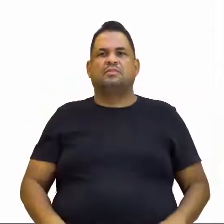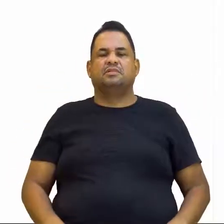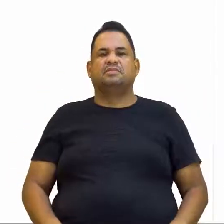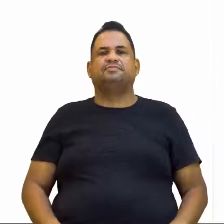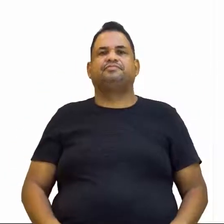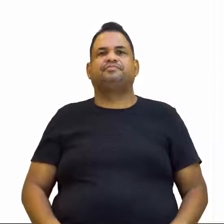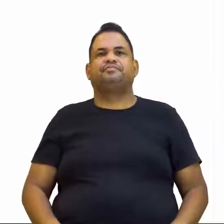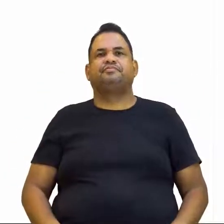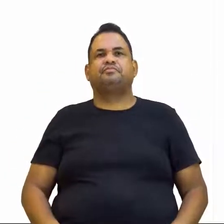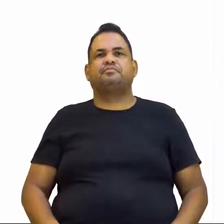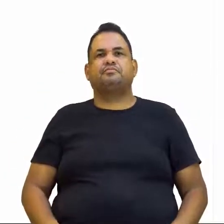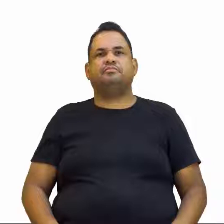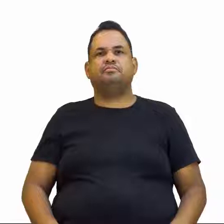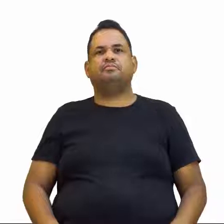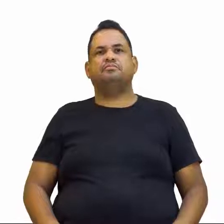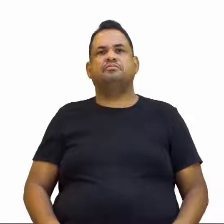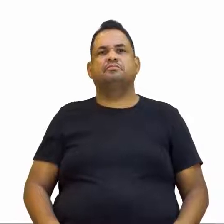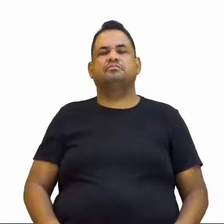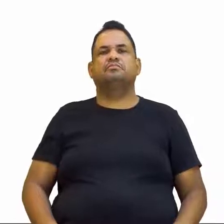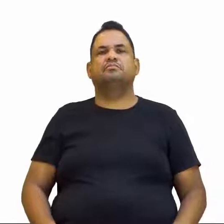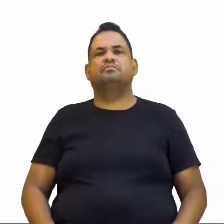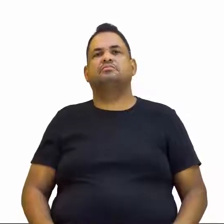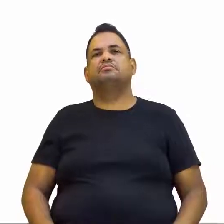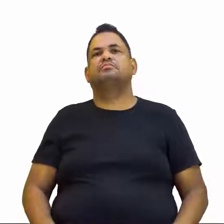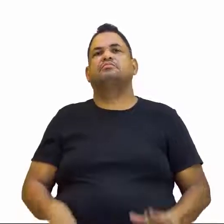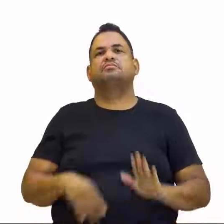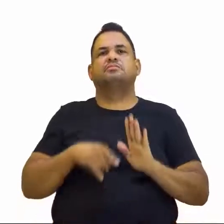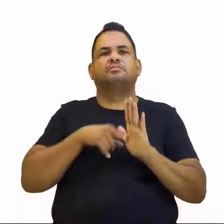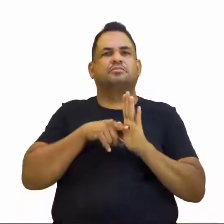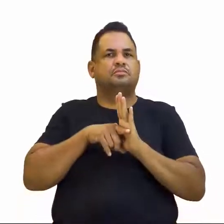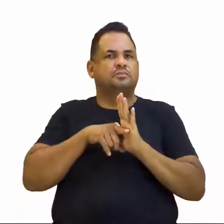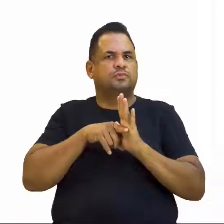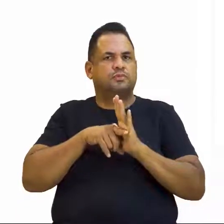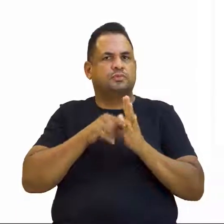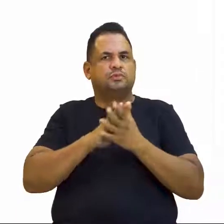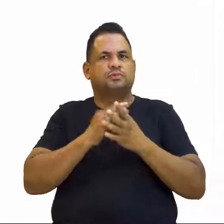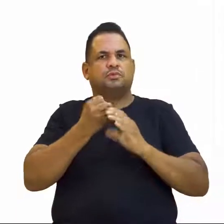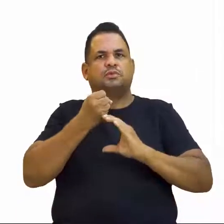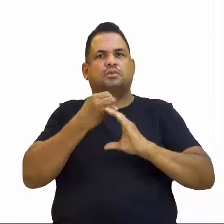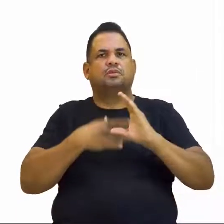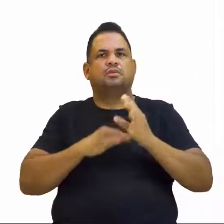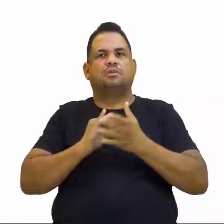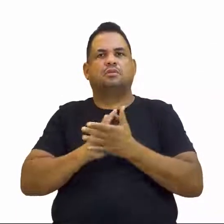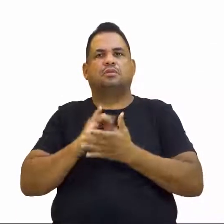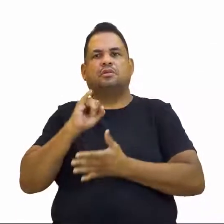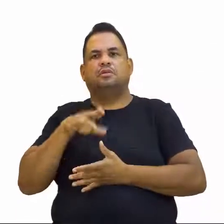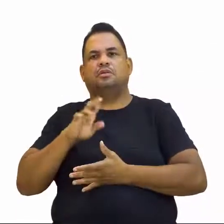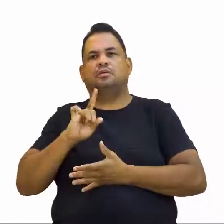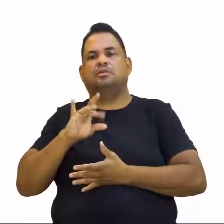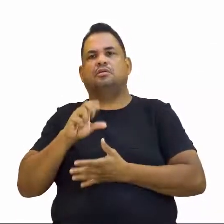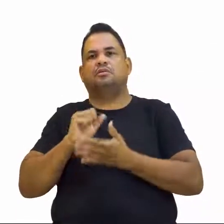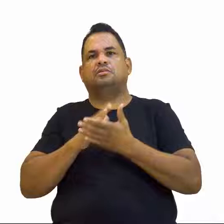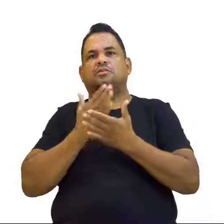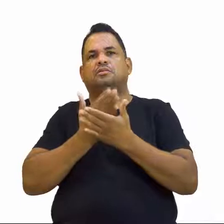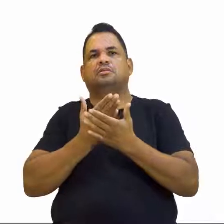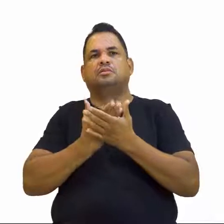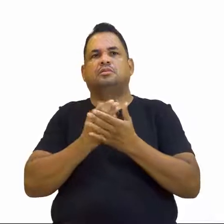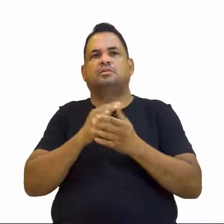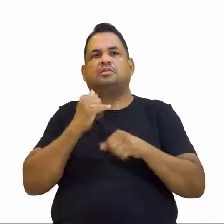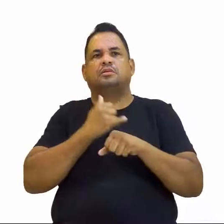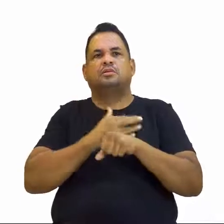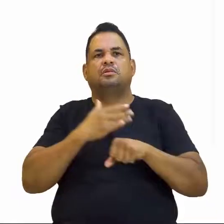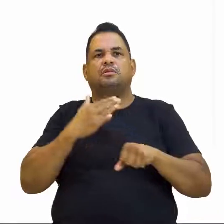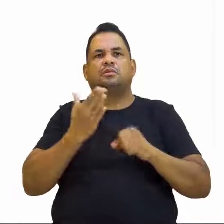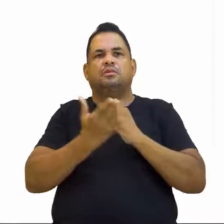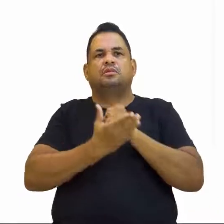enunciado diz o seguinte: no estudo das funções inorgânicas, estuda-se os ácidos,